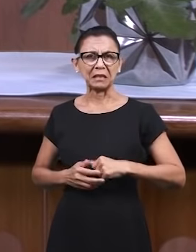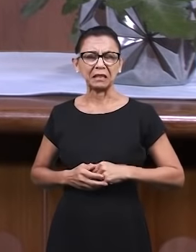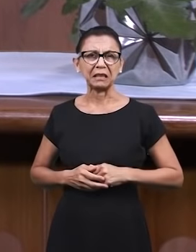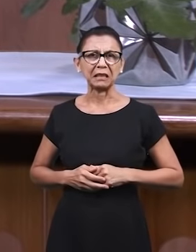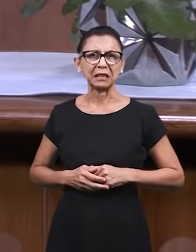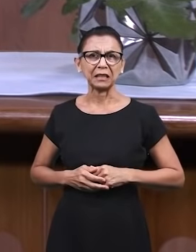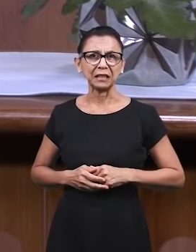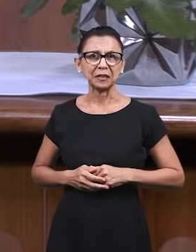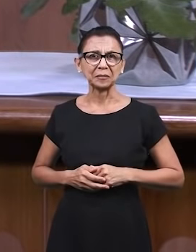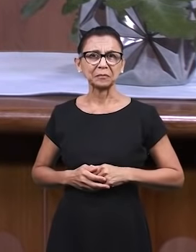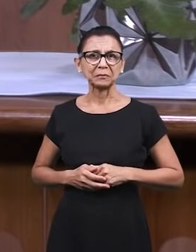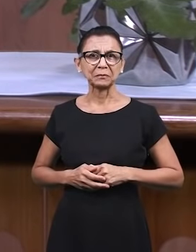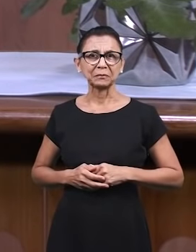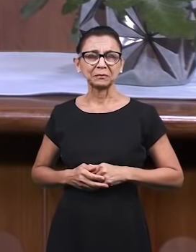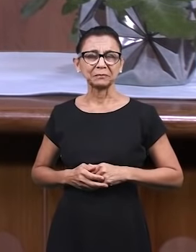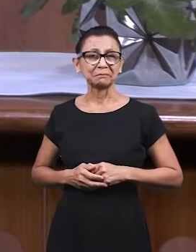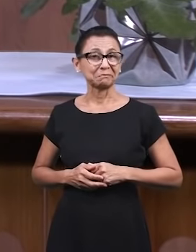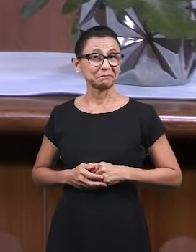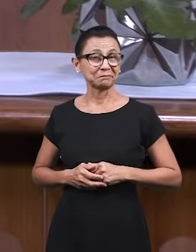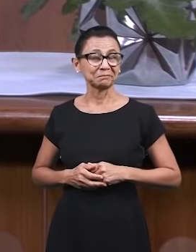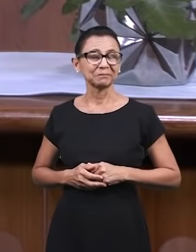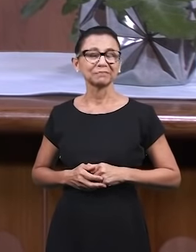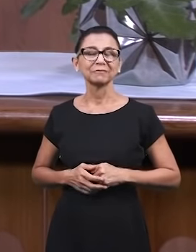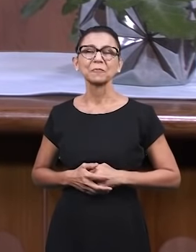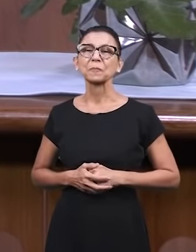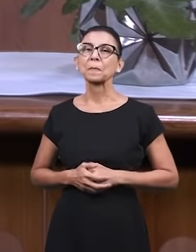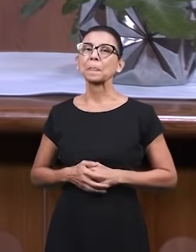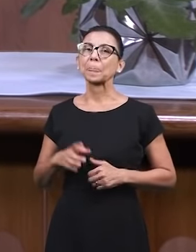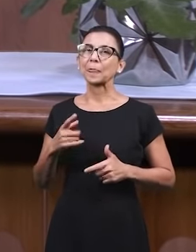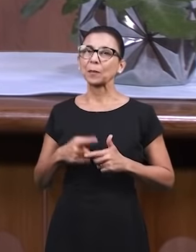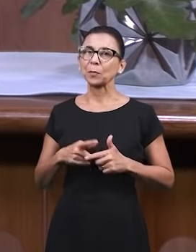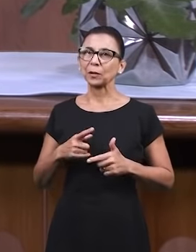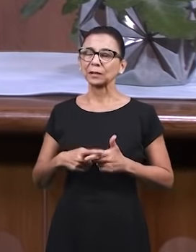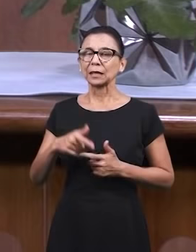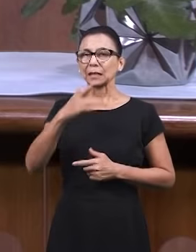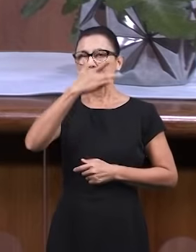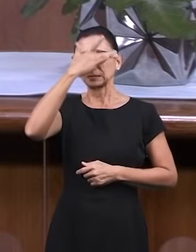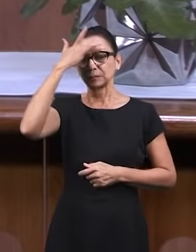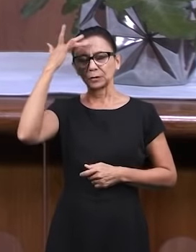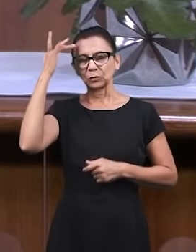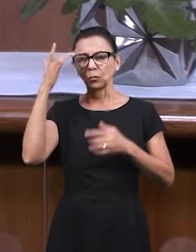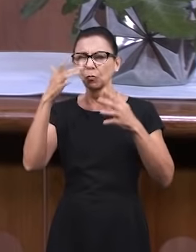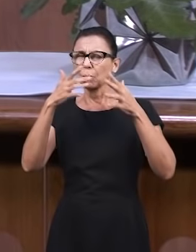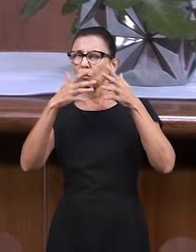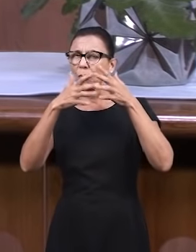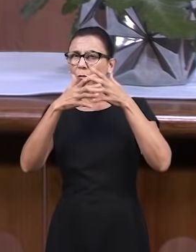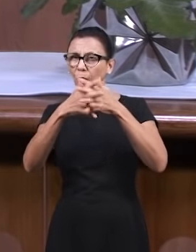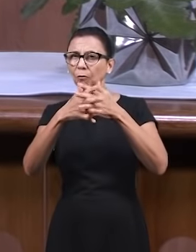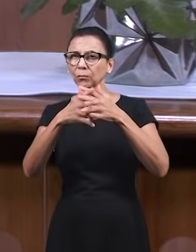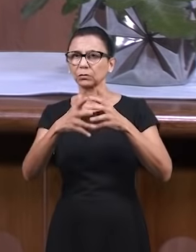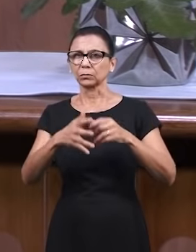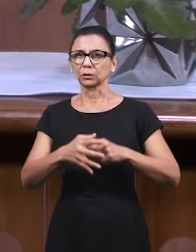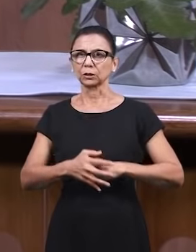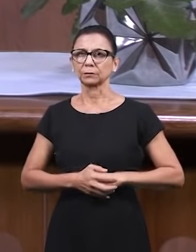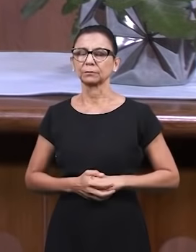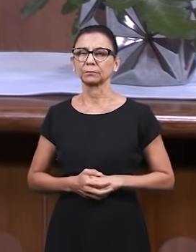Que muitas vezes as pessoas, elas confundem também aquilo que é o